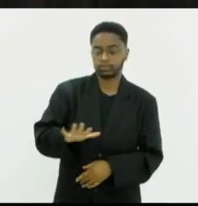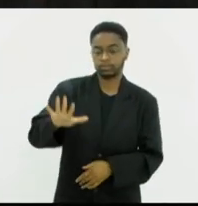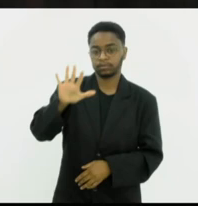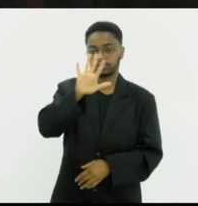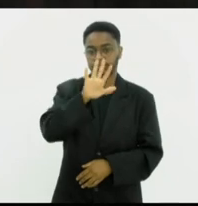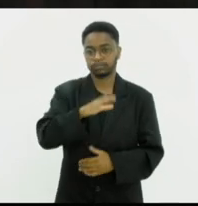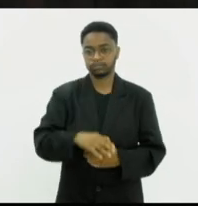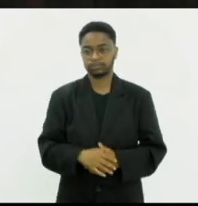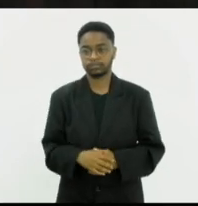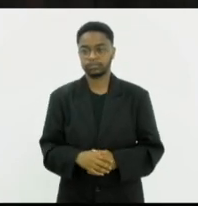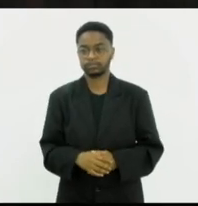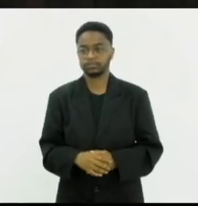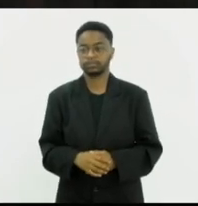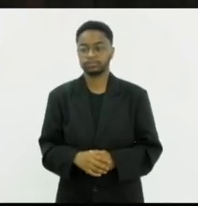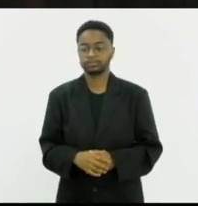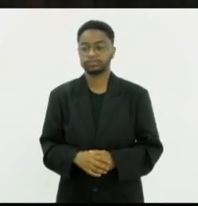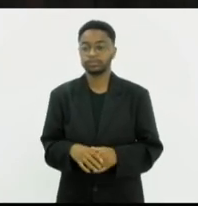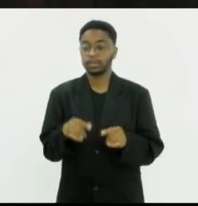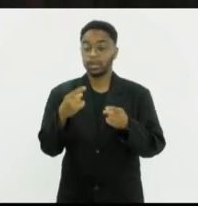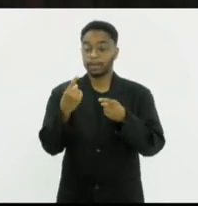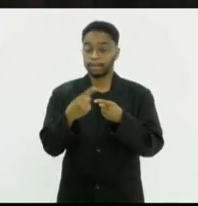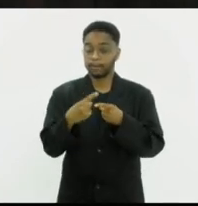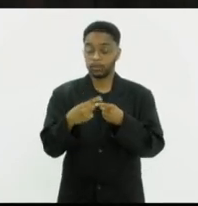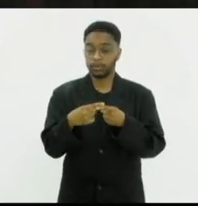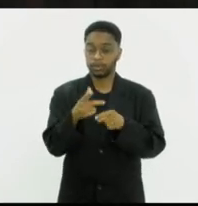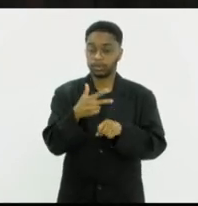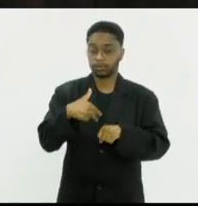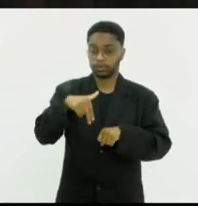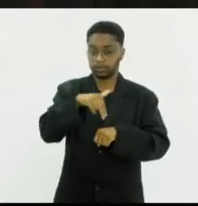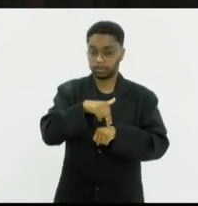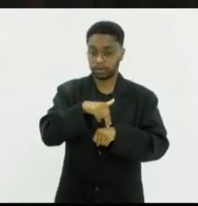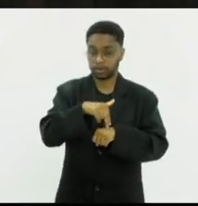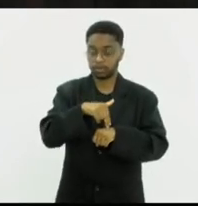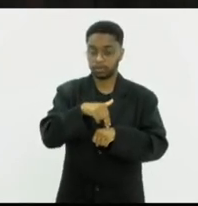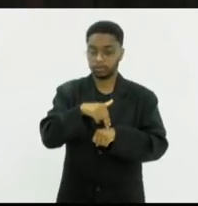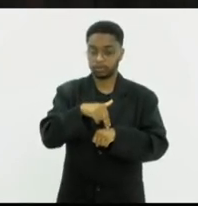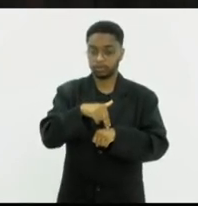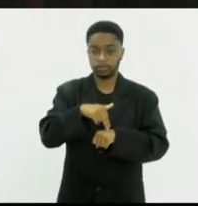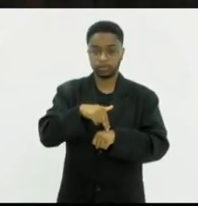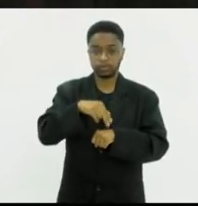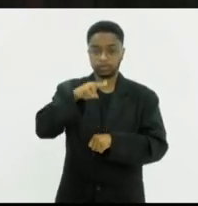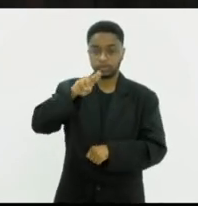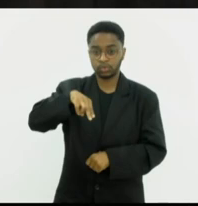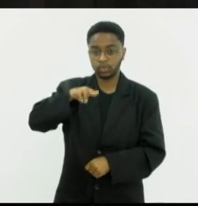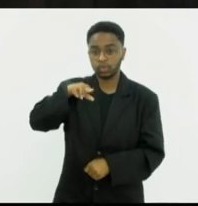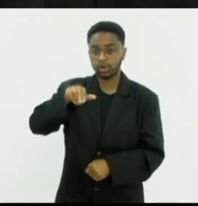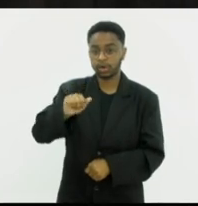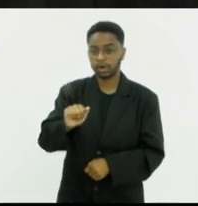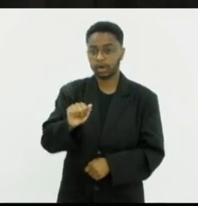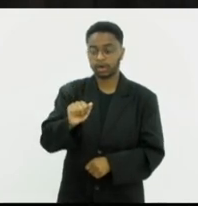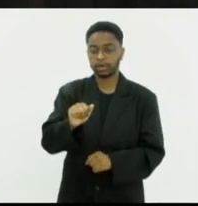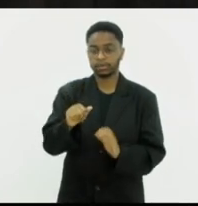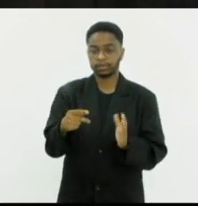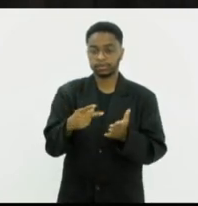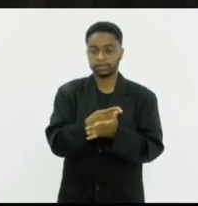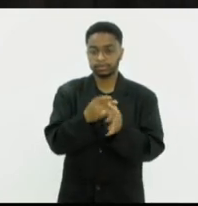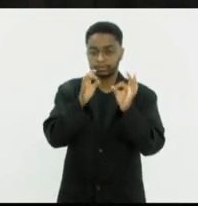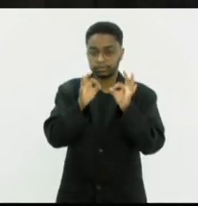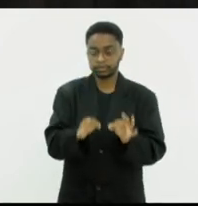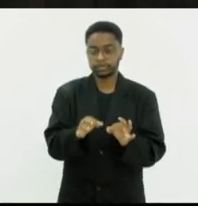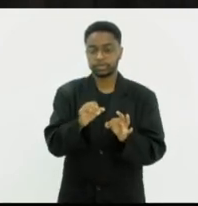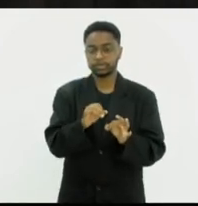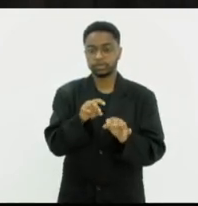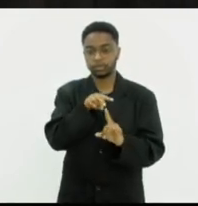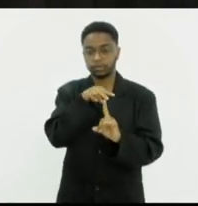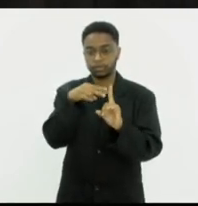inteiro. Porque a União jamais se realizará, sob o ponto